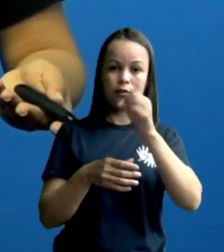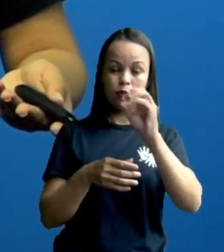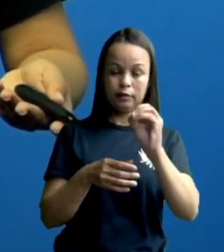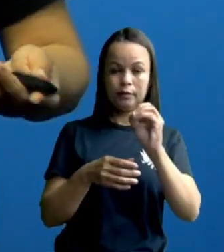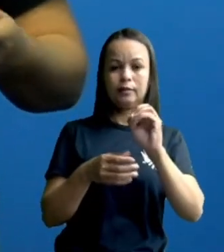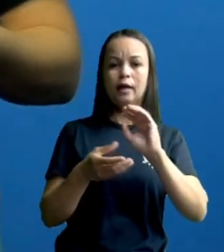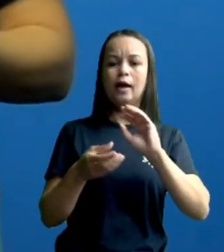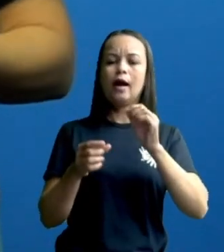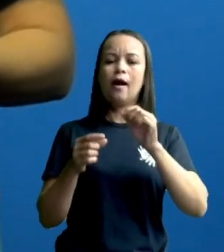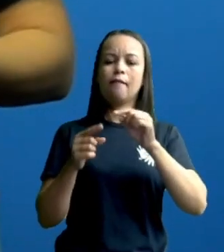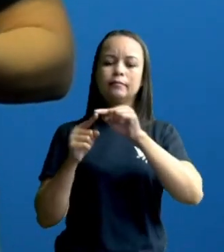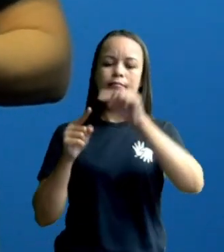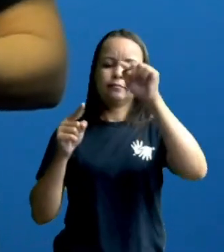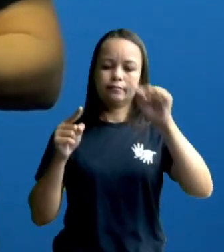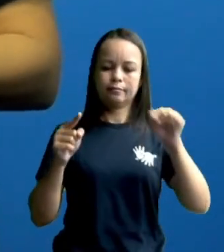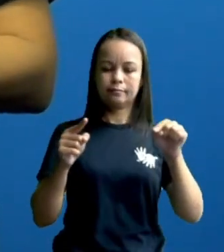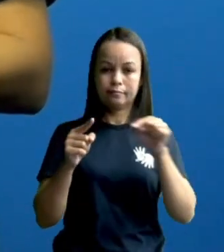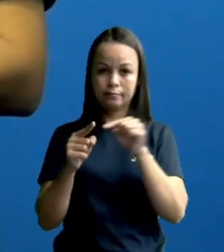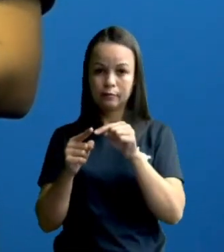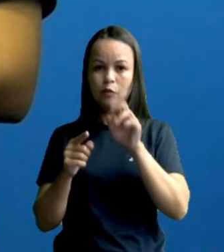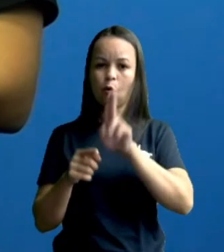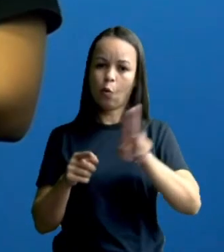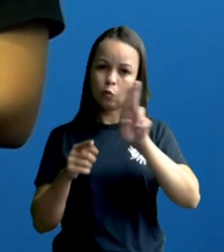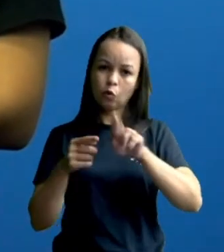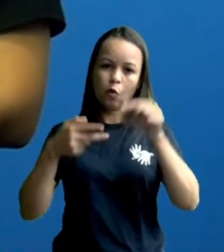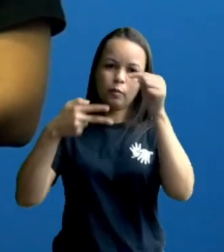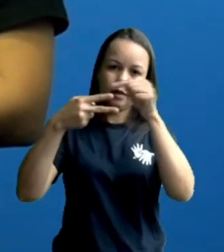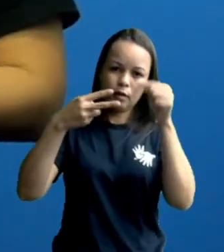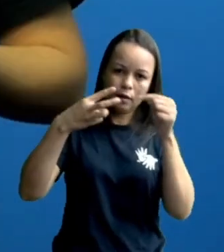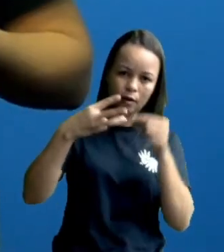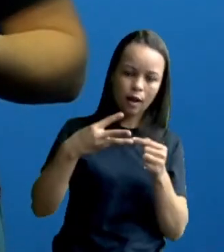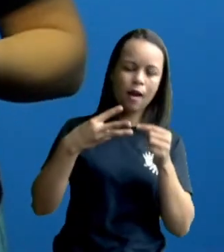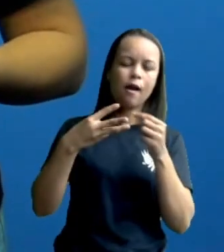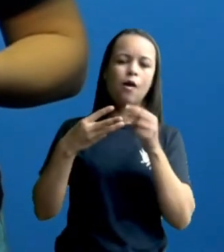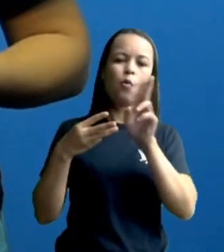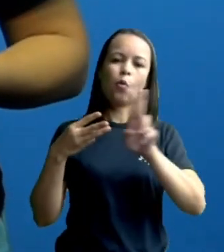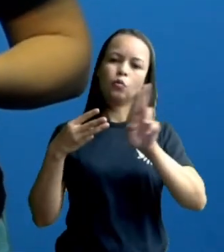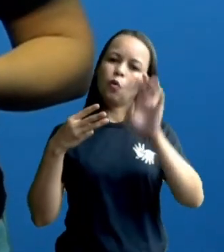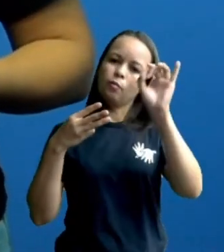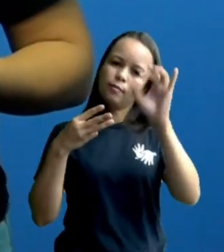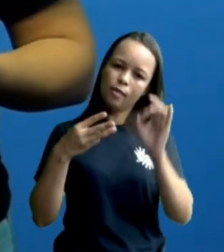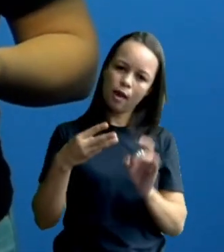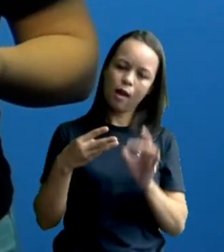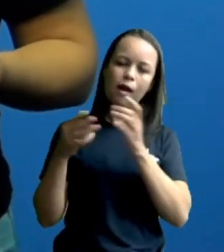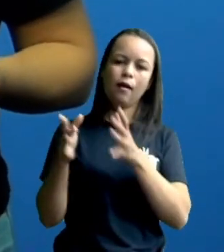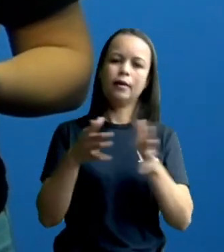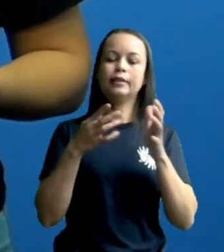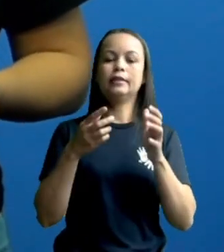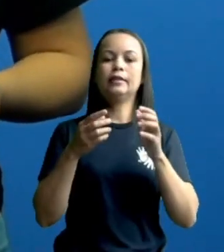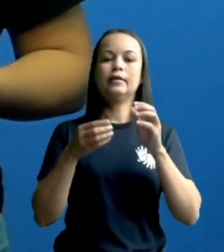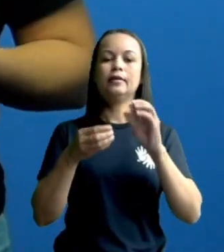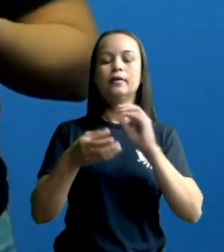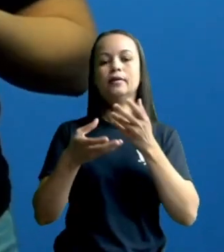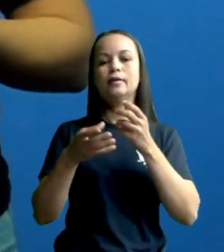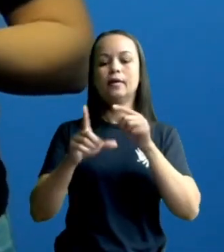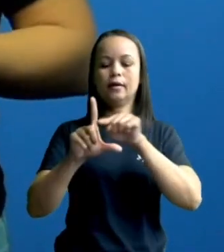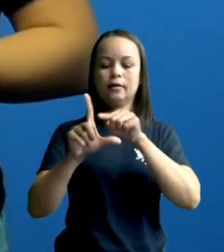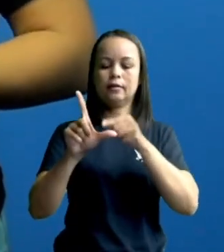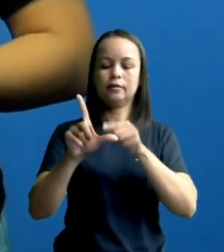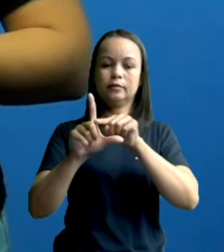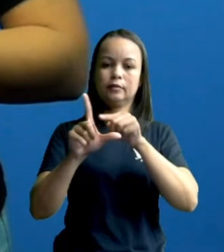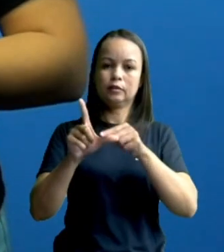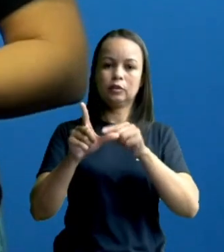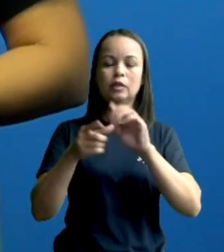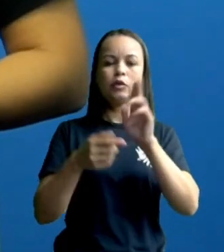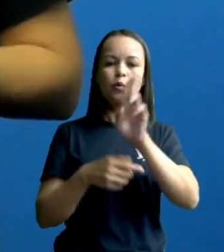seus lados, com cada um recebendo um nome especial, e a classificação dos ângulos também, cada